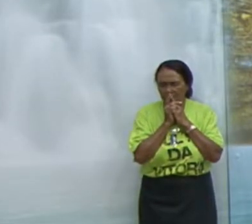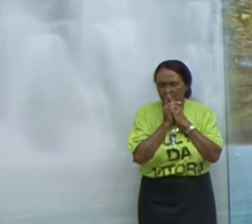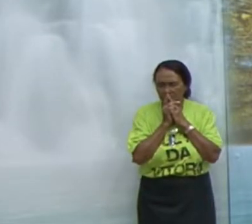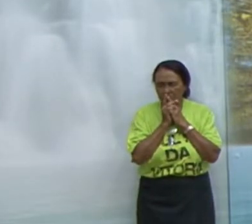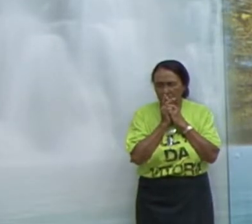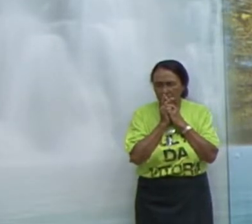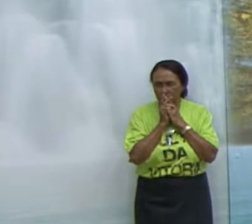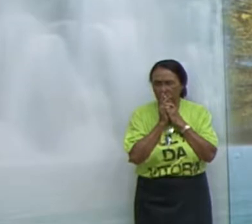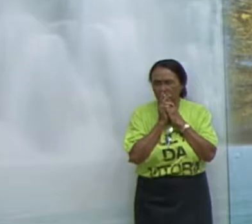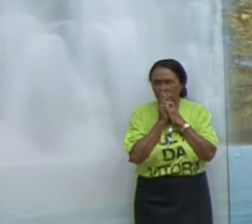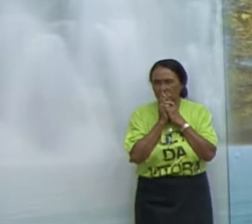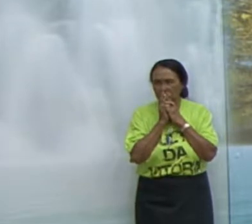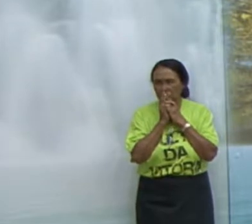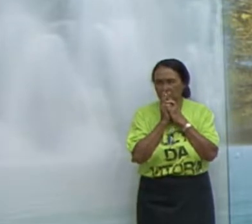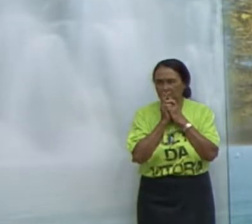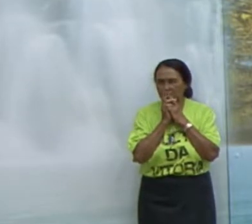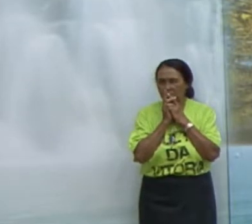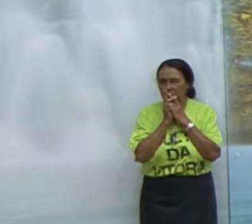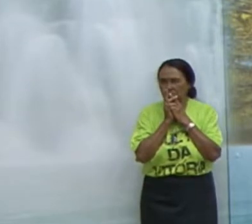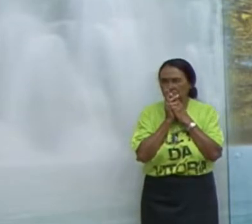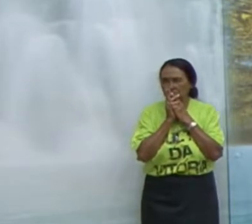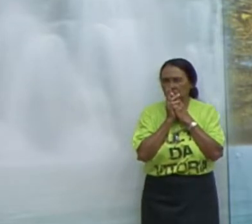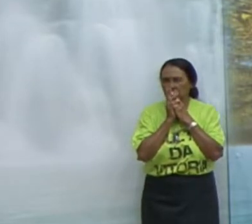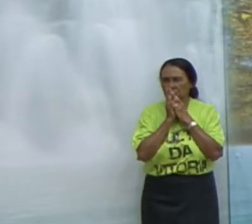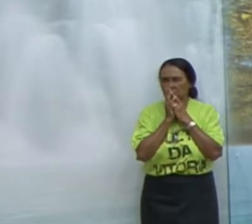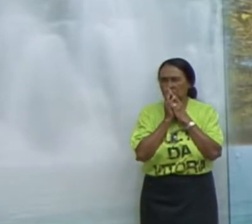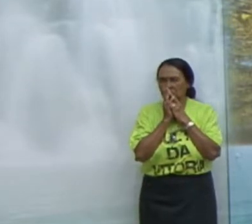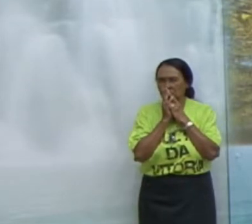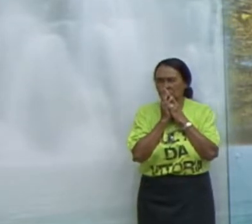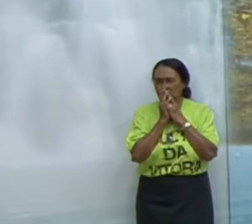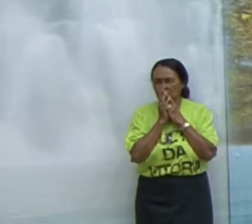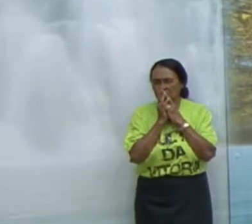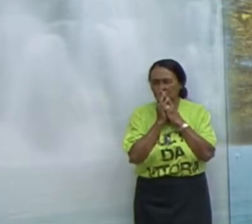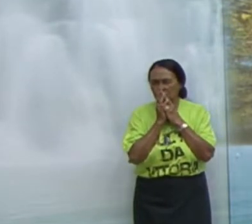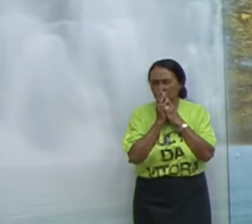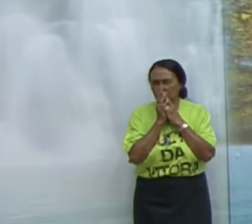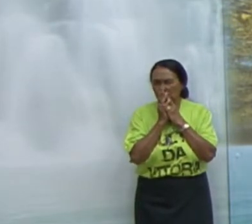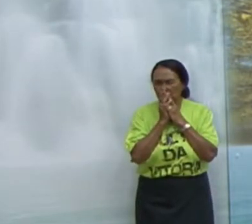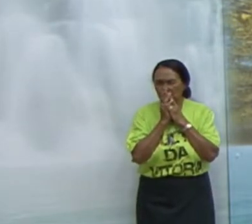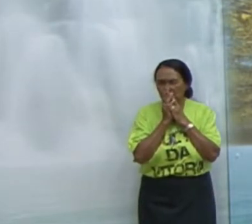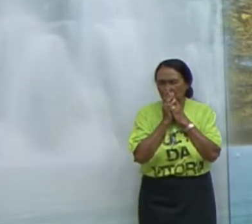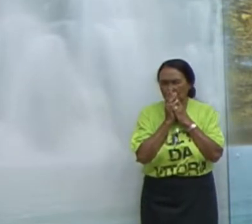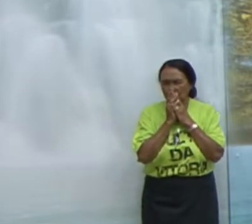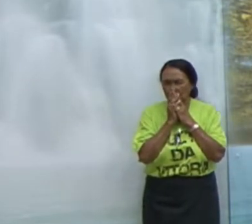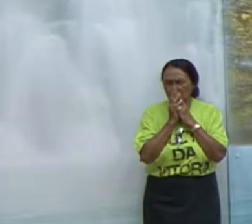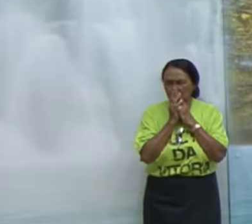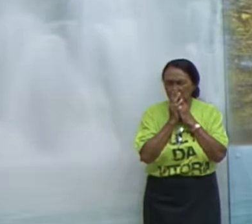você caminhar, a glória de Deus, aleluia, vai te guiar.